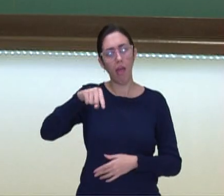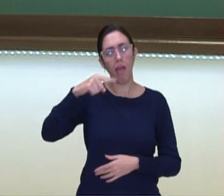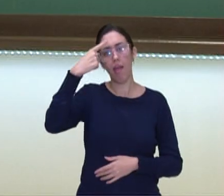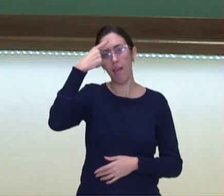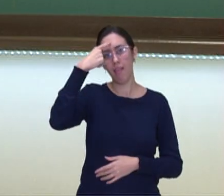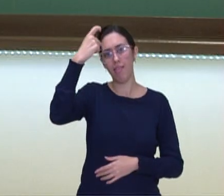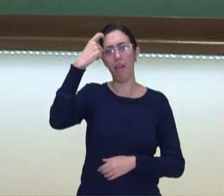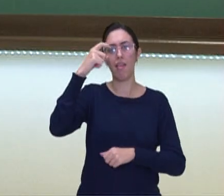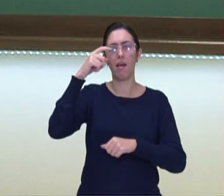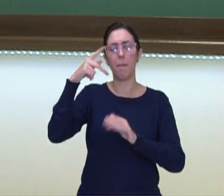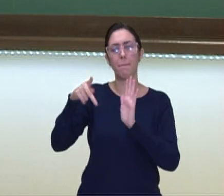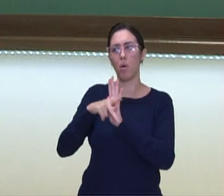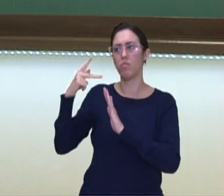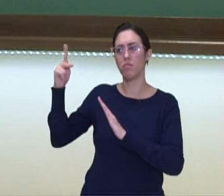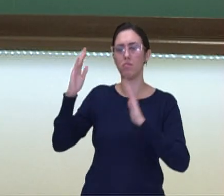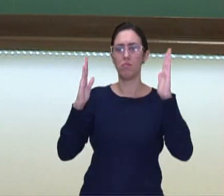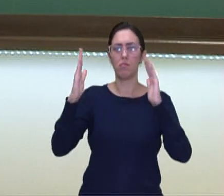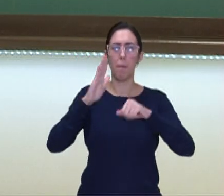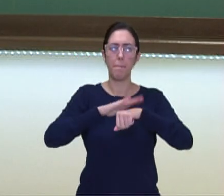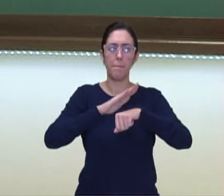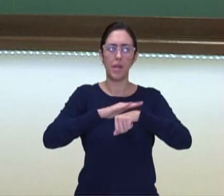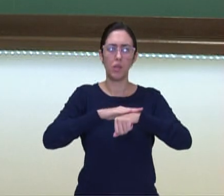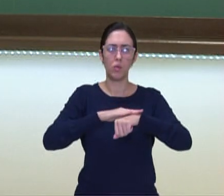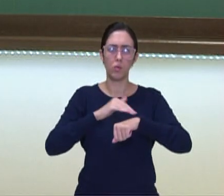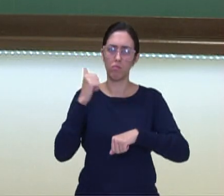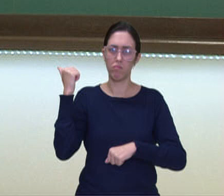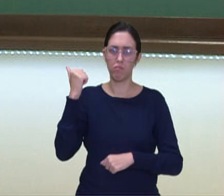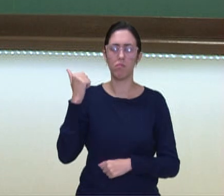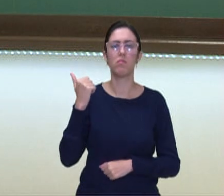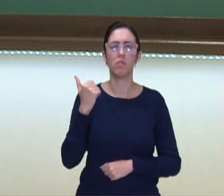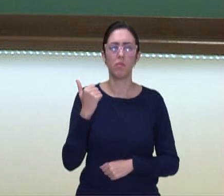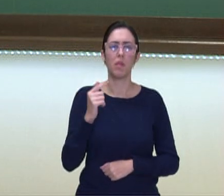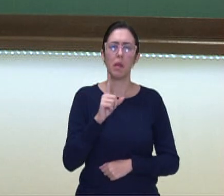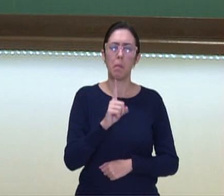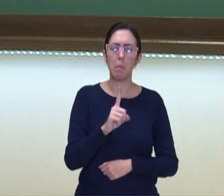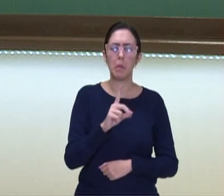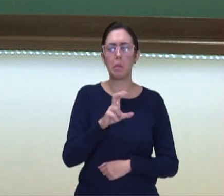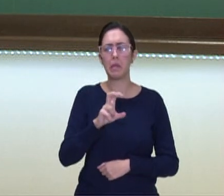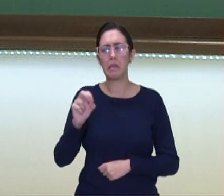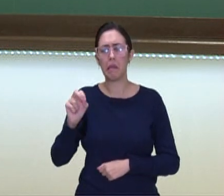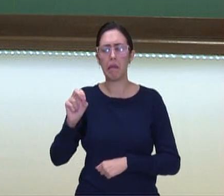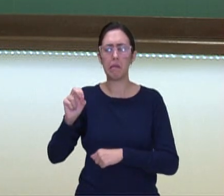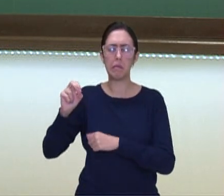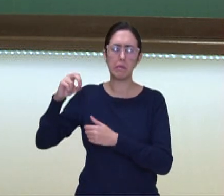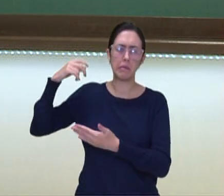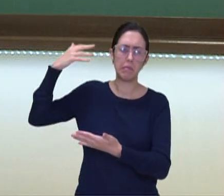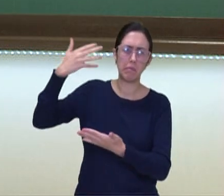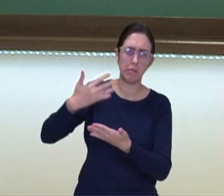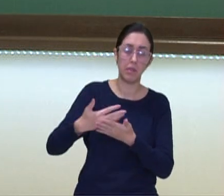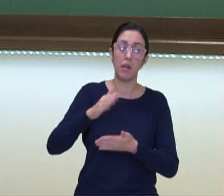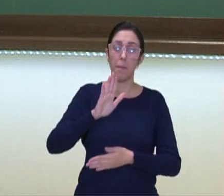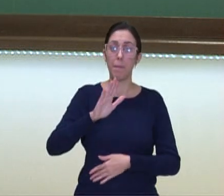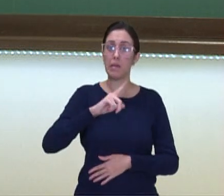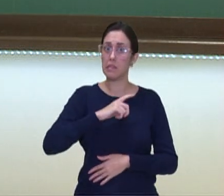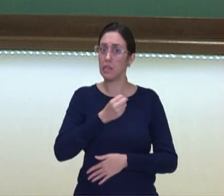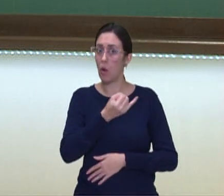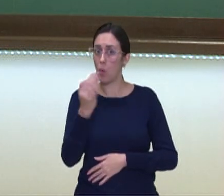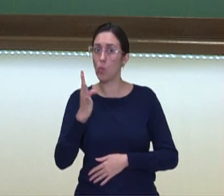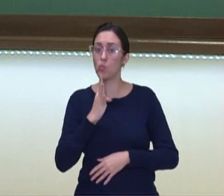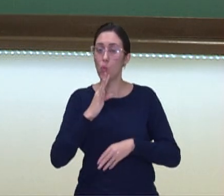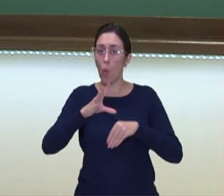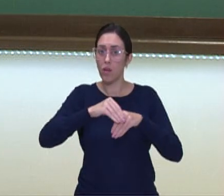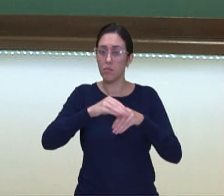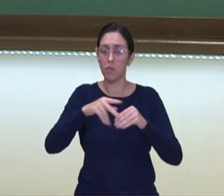dessa época, de 1500 para frente. Tá? Só que se você parar para pensar, existem conhecimentos matemáticos que datam de mais